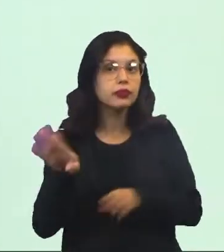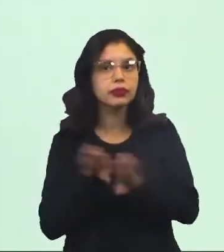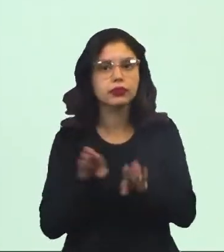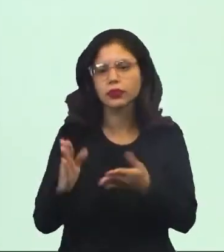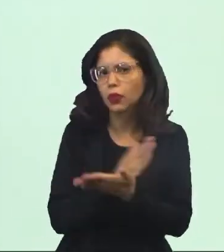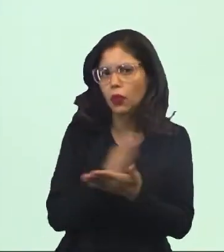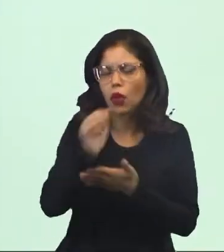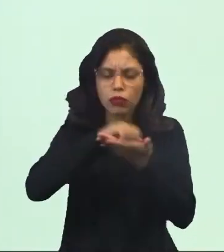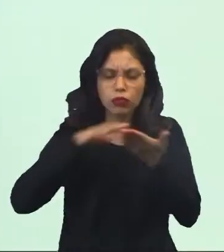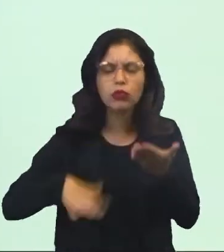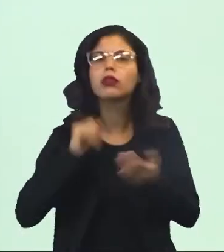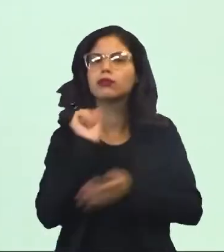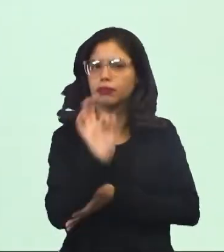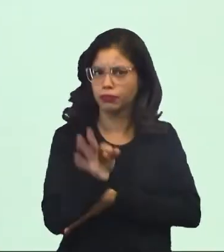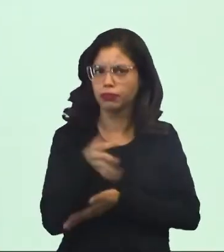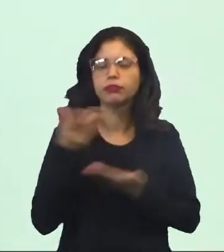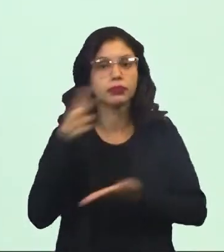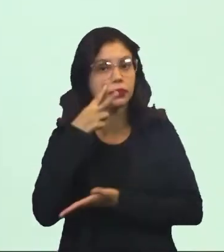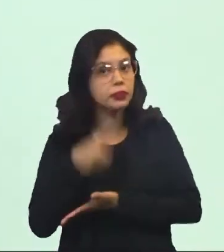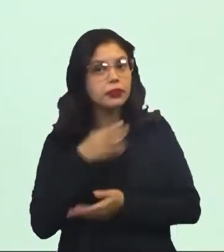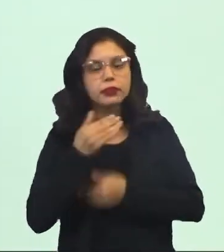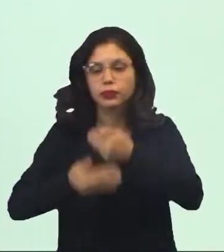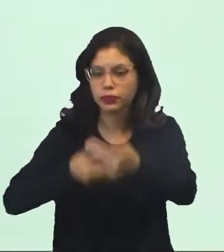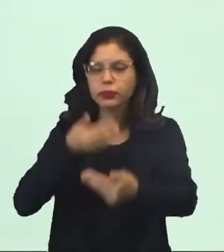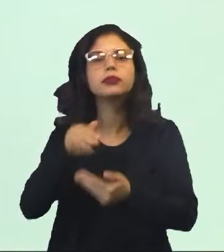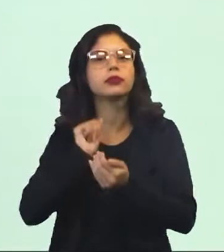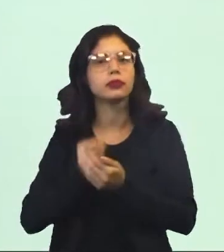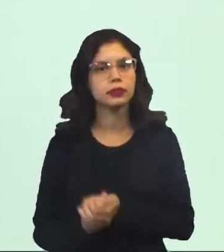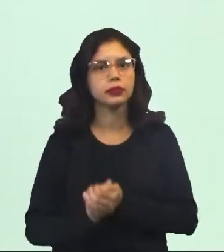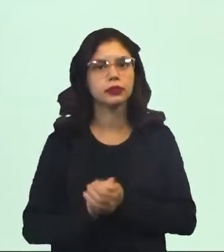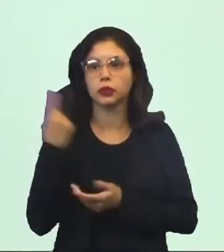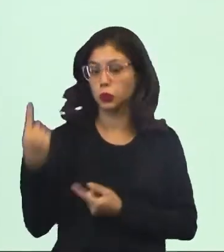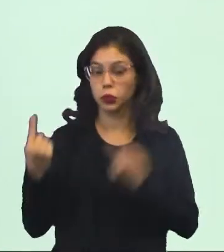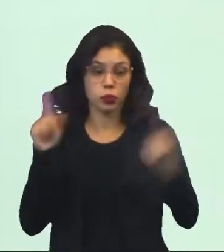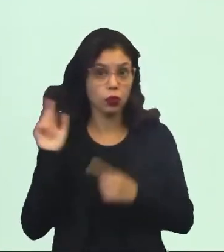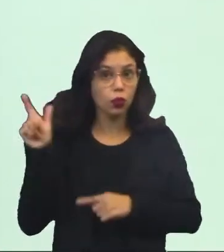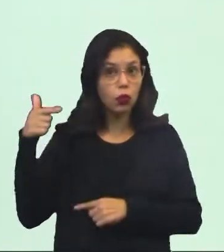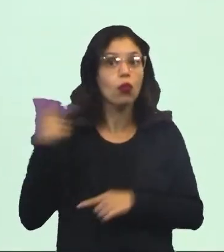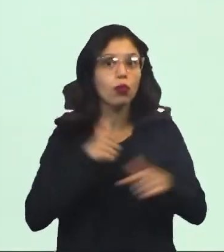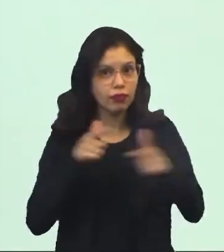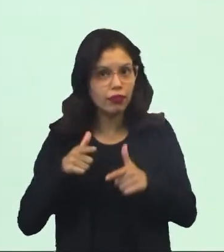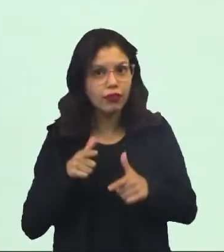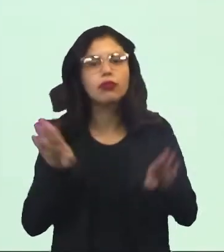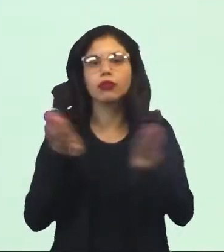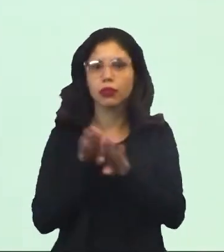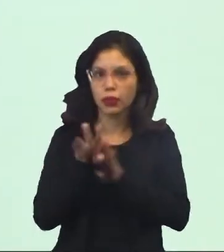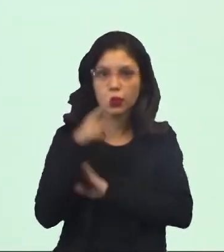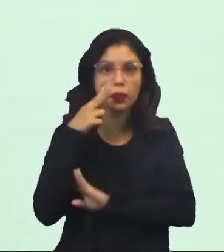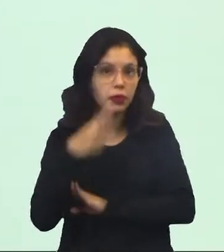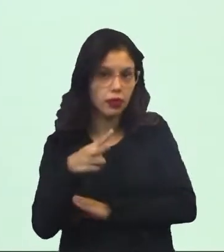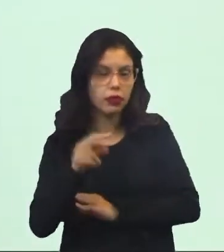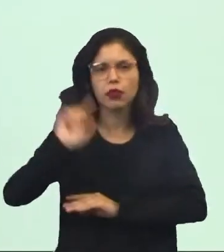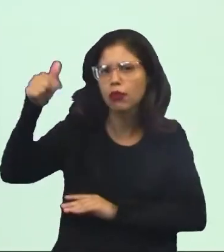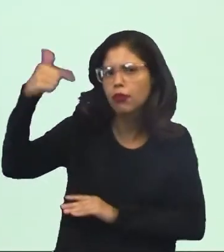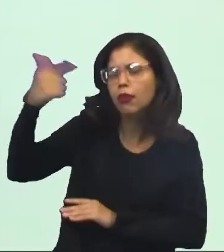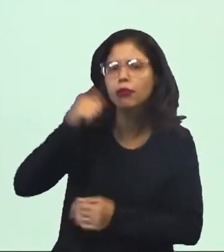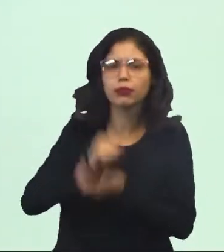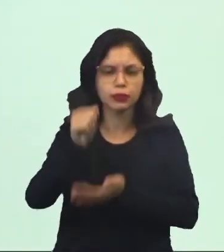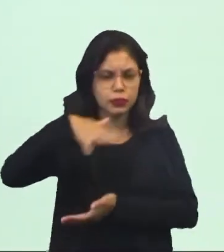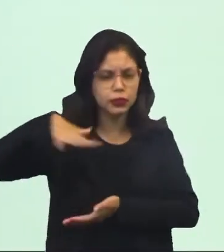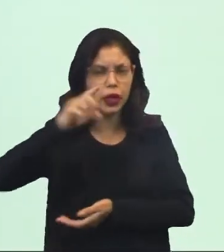algumas atividades, não é mesmo? Que são desempenhadas em um e em outro ambiente. E vimos que lá no campo,